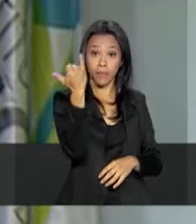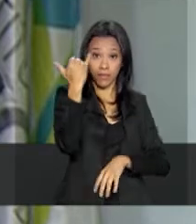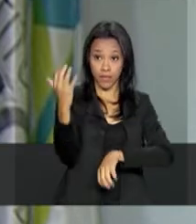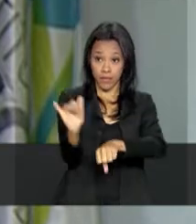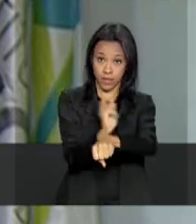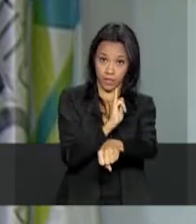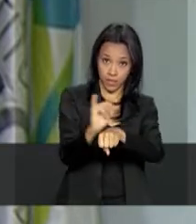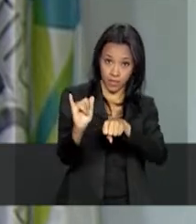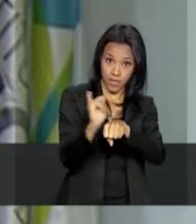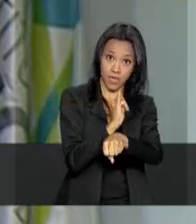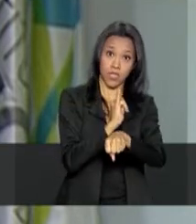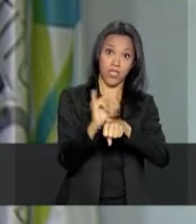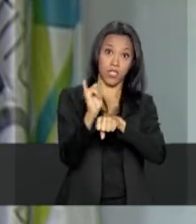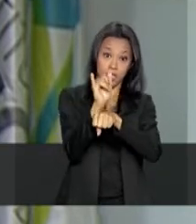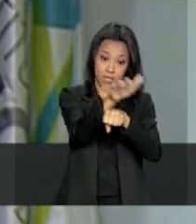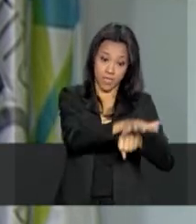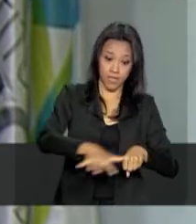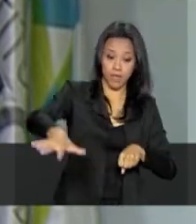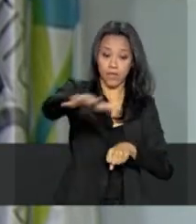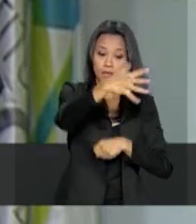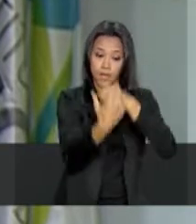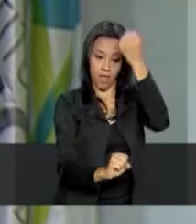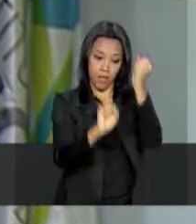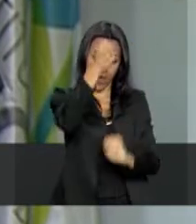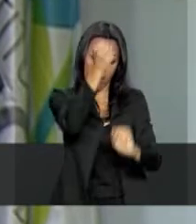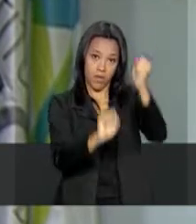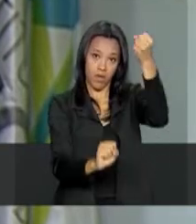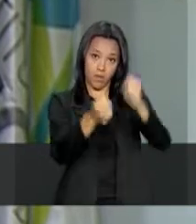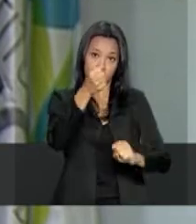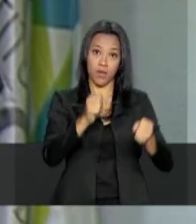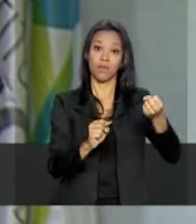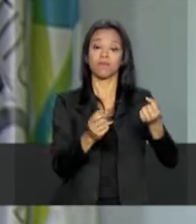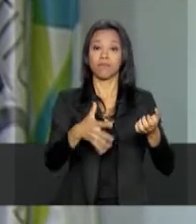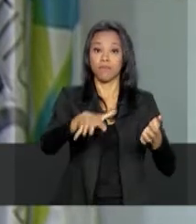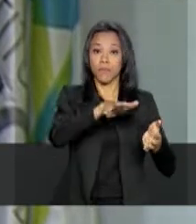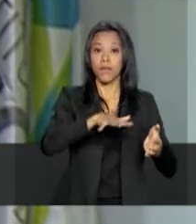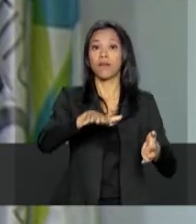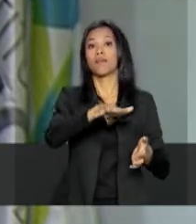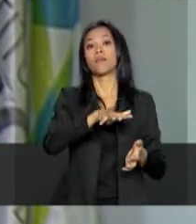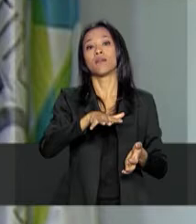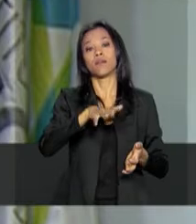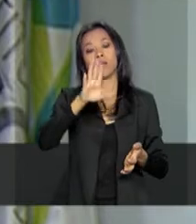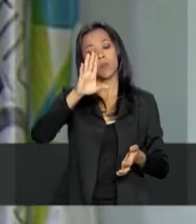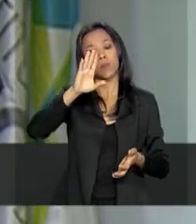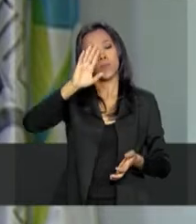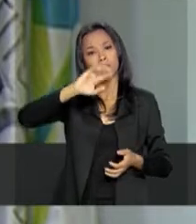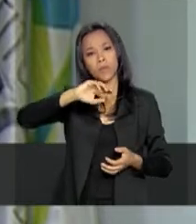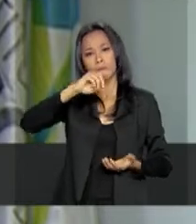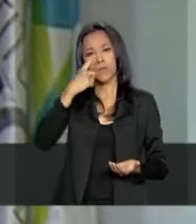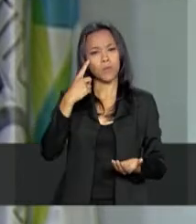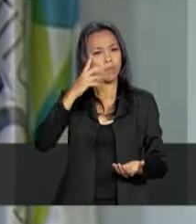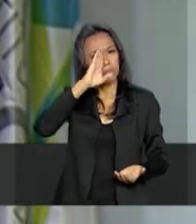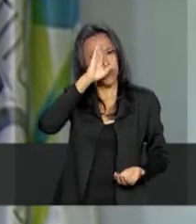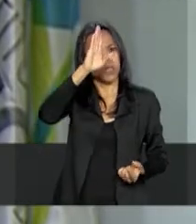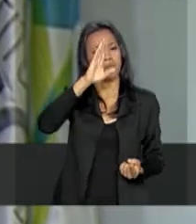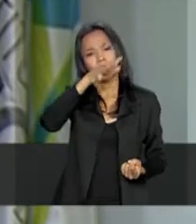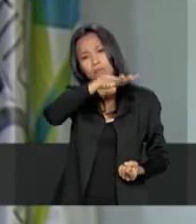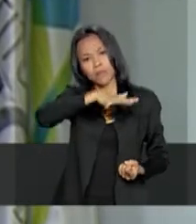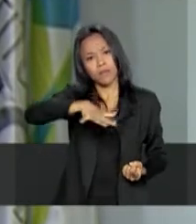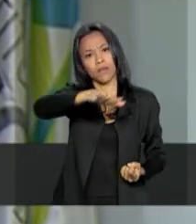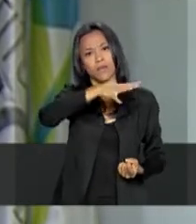da siderurgia para o brasil o papel central que tem nossa indústria